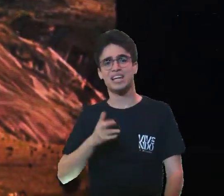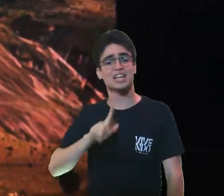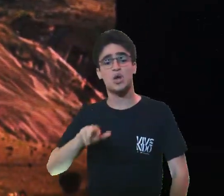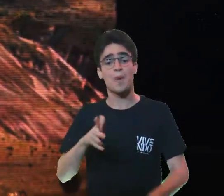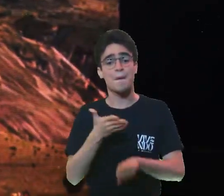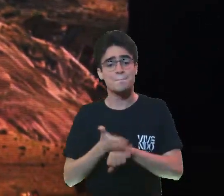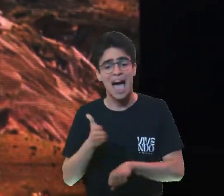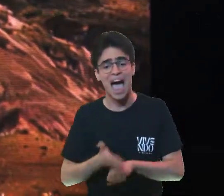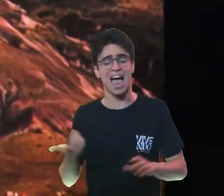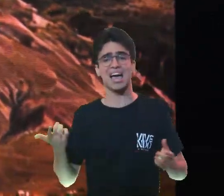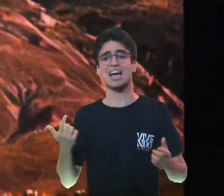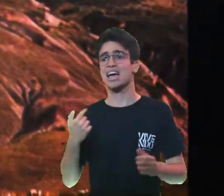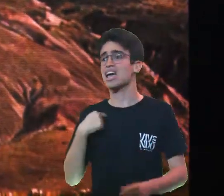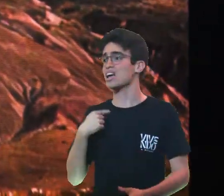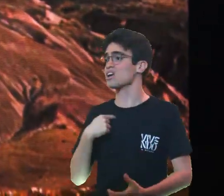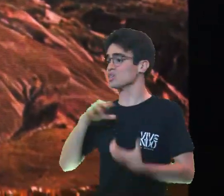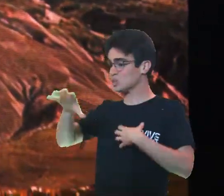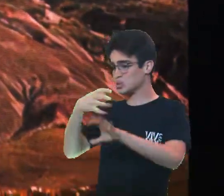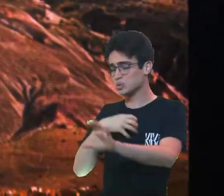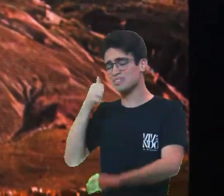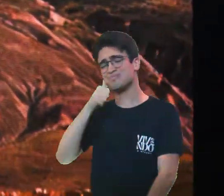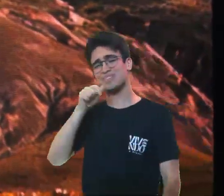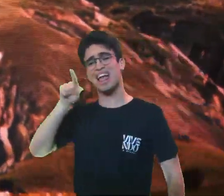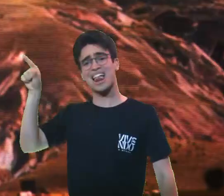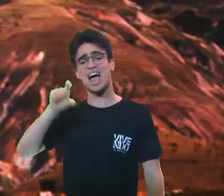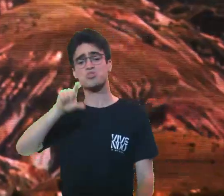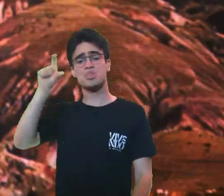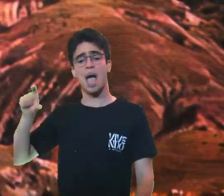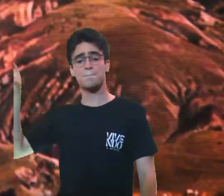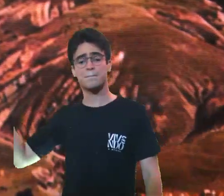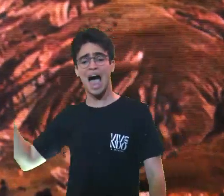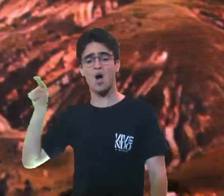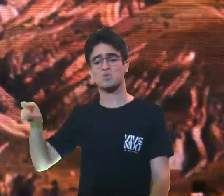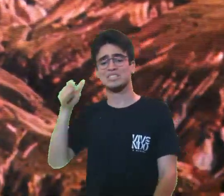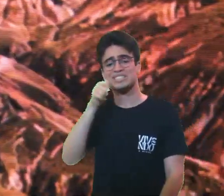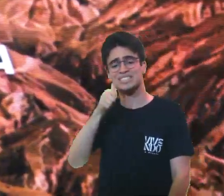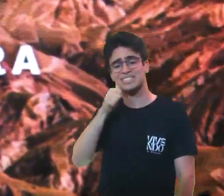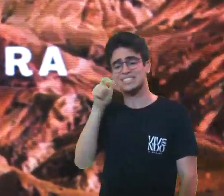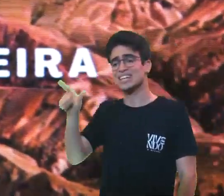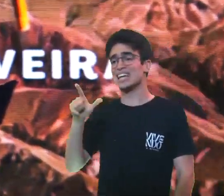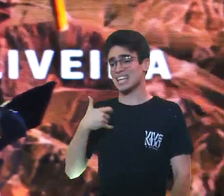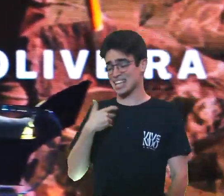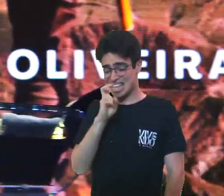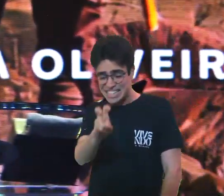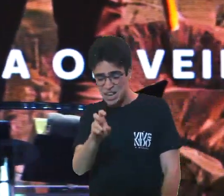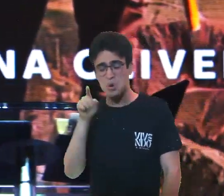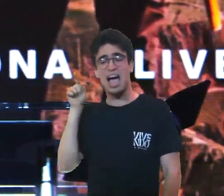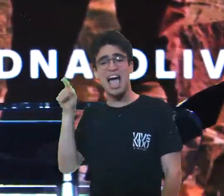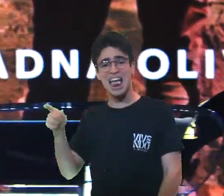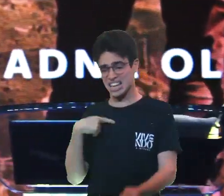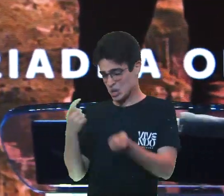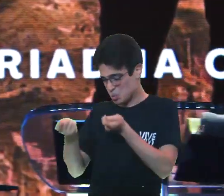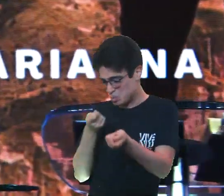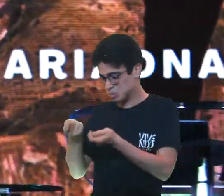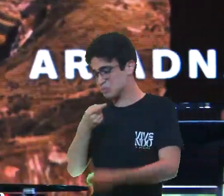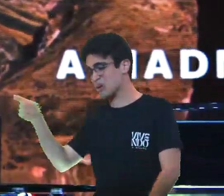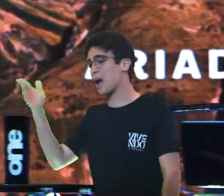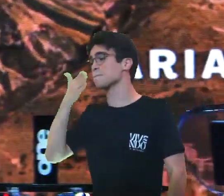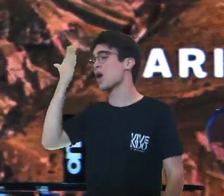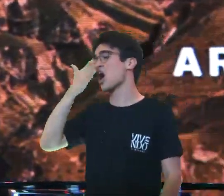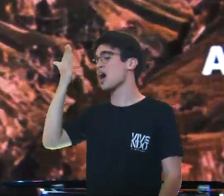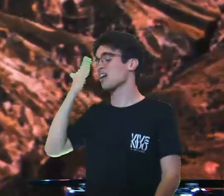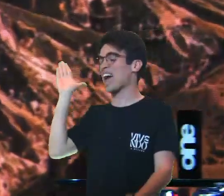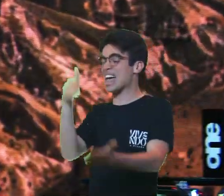a chorar pela menina no Nepal, que é negociada aos 5 anos de idade e vai atender como prostituta